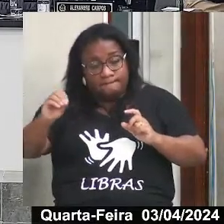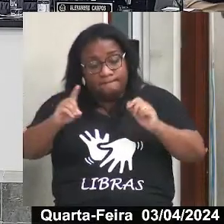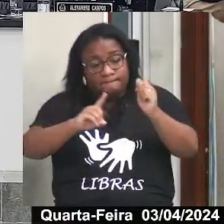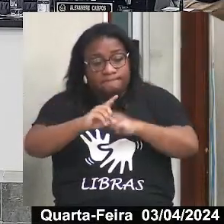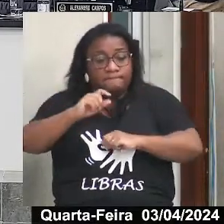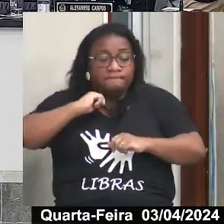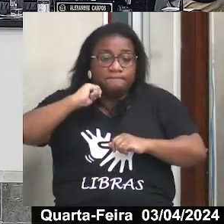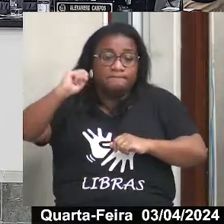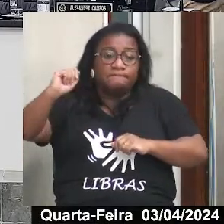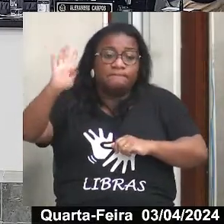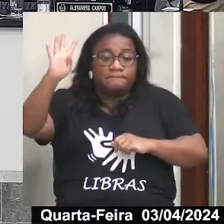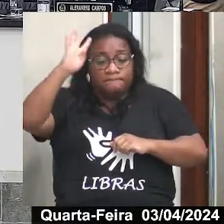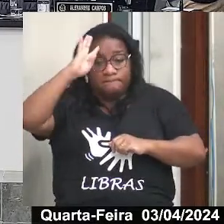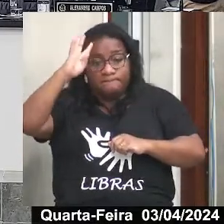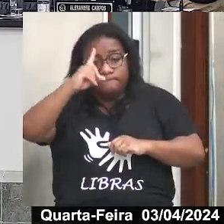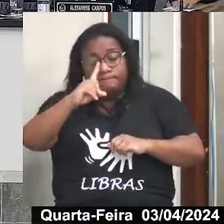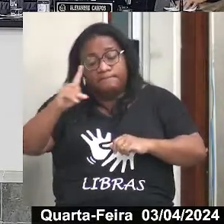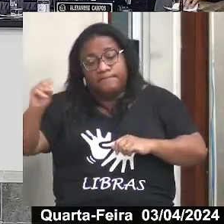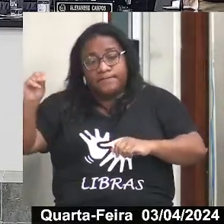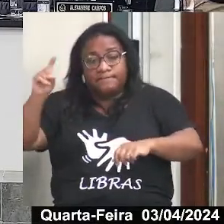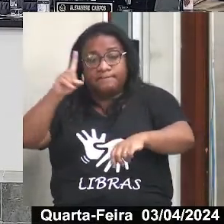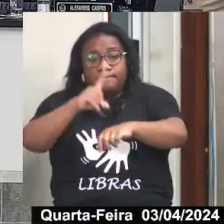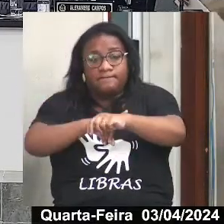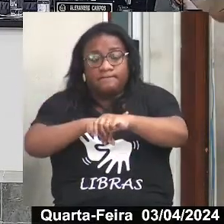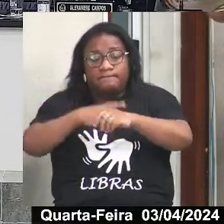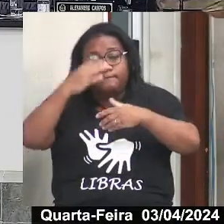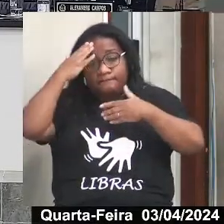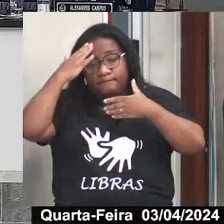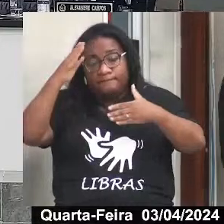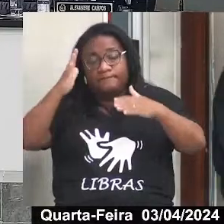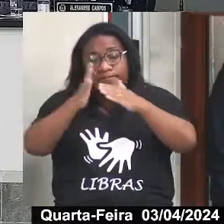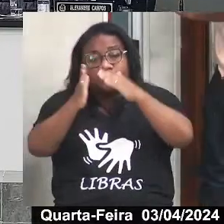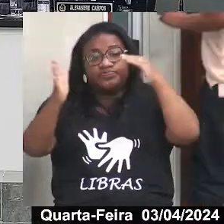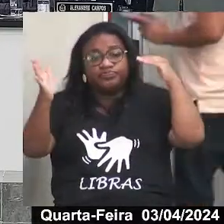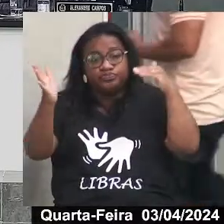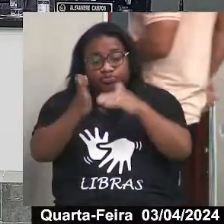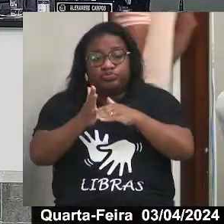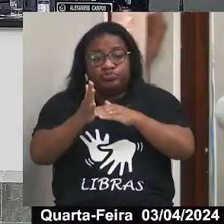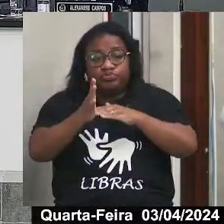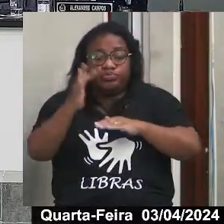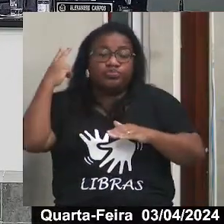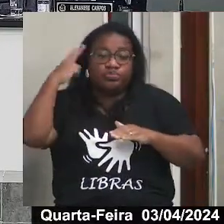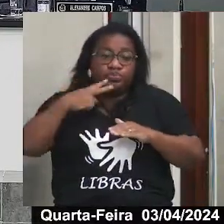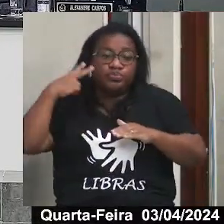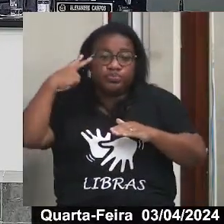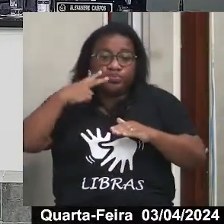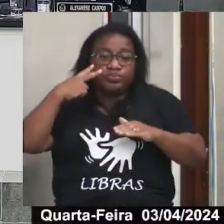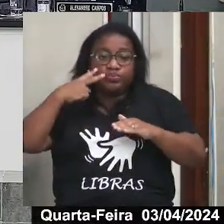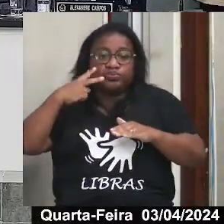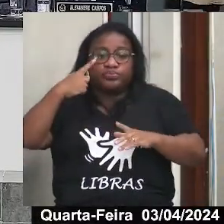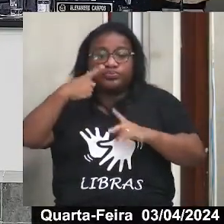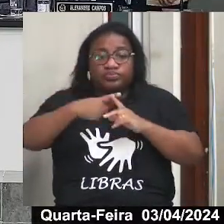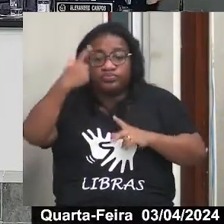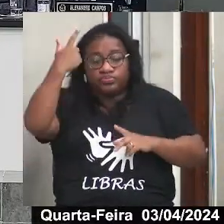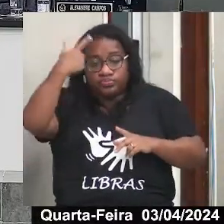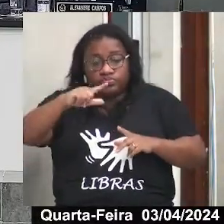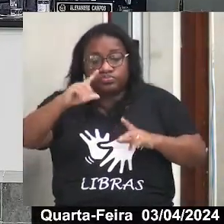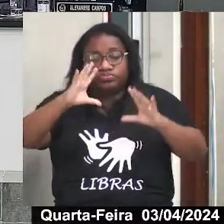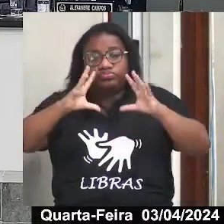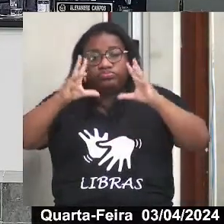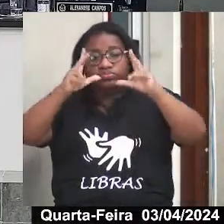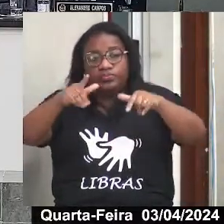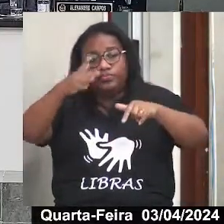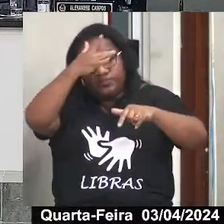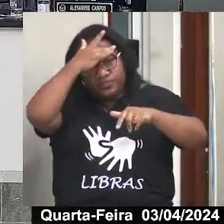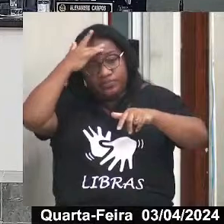10 de abril de 2024, quarta-feira, às 10 horas. Agradeço o comparecimento dos senhores vereadores e, mais uma vez, de